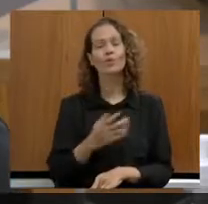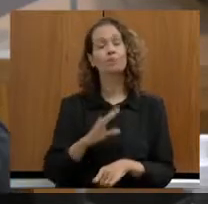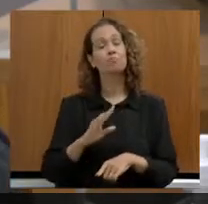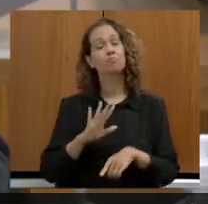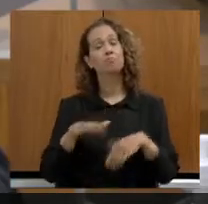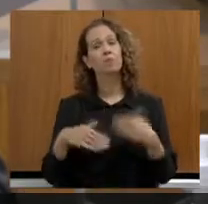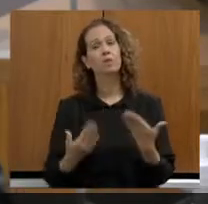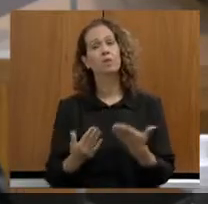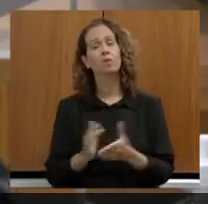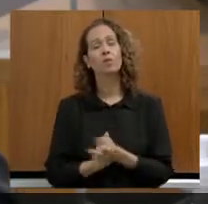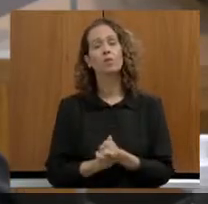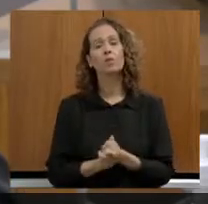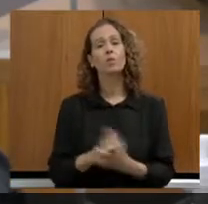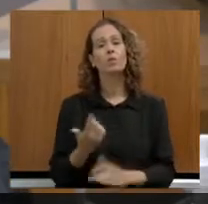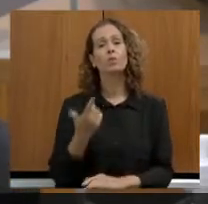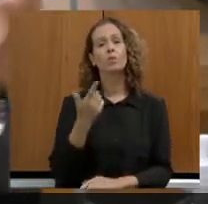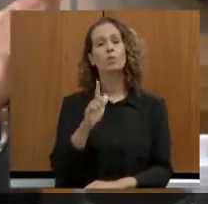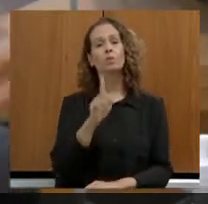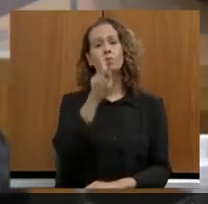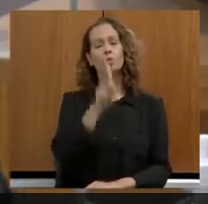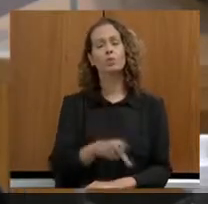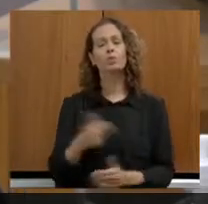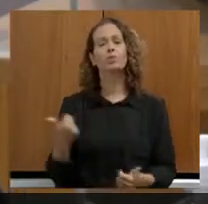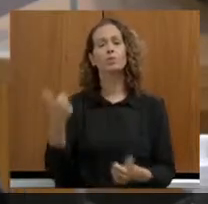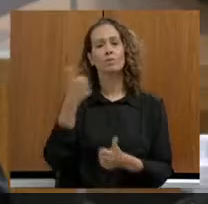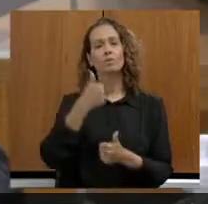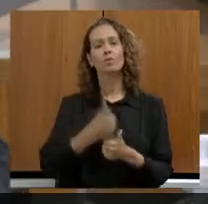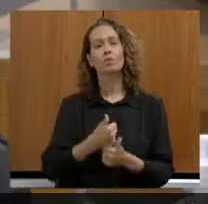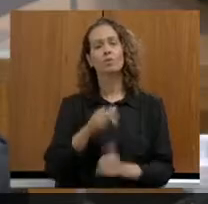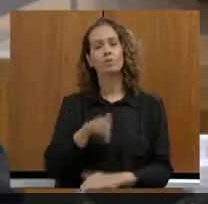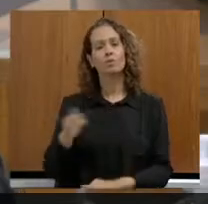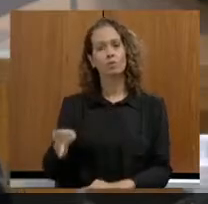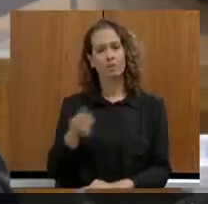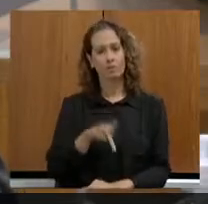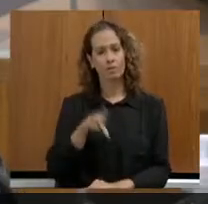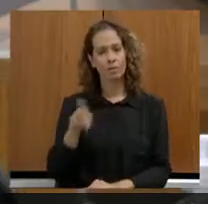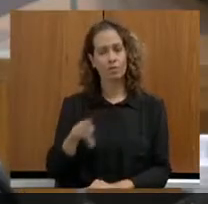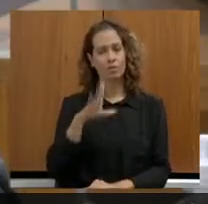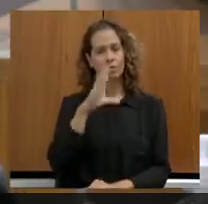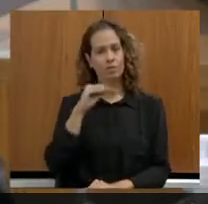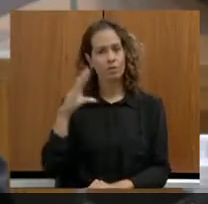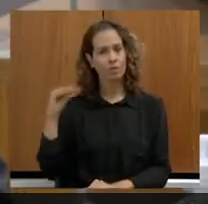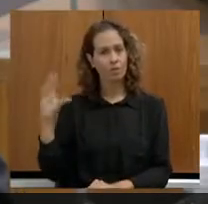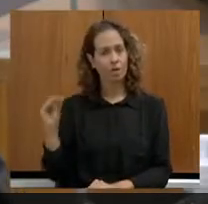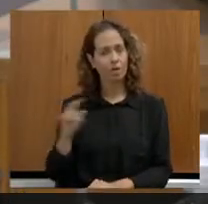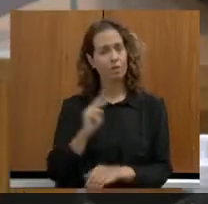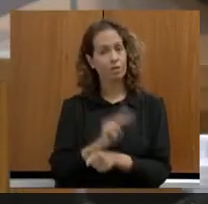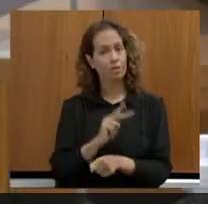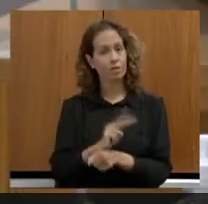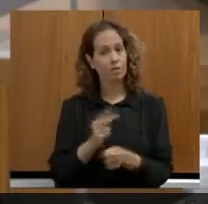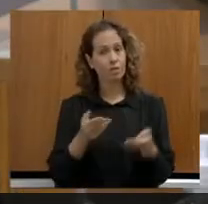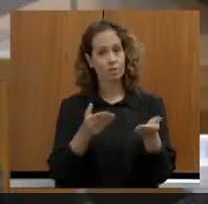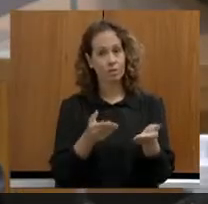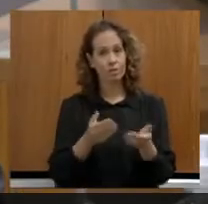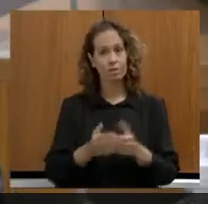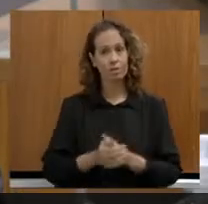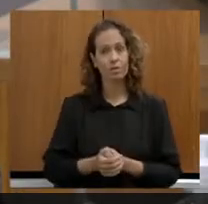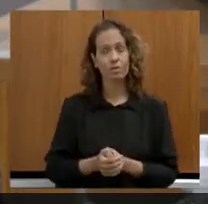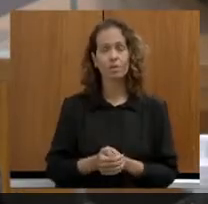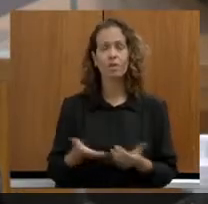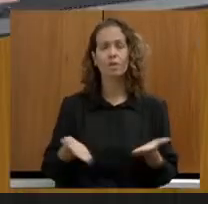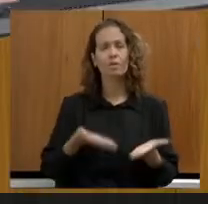compareceu em um servidor que cuida um professor funcionário que cuida dessa questão